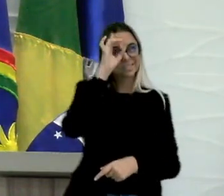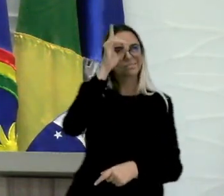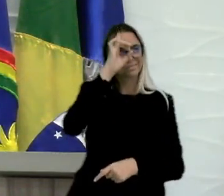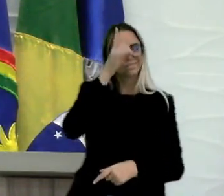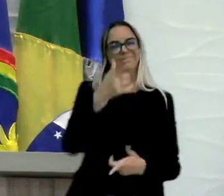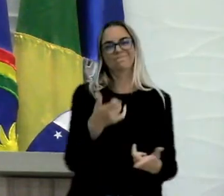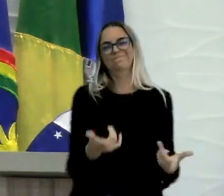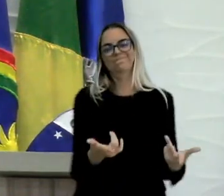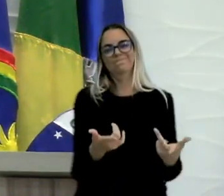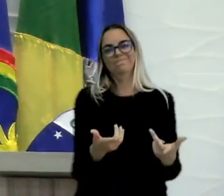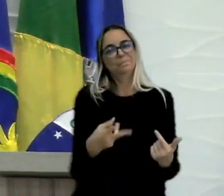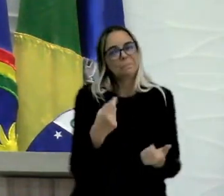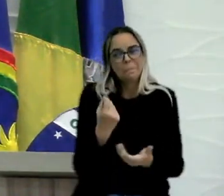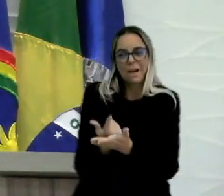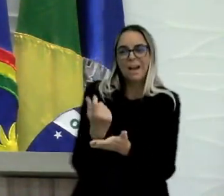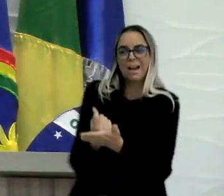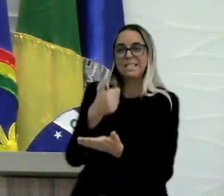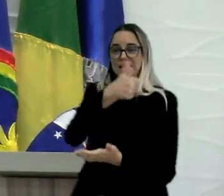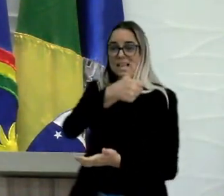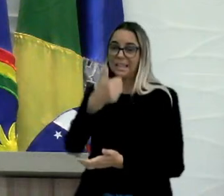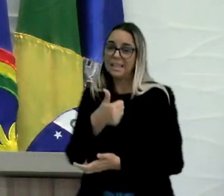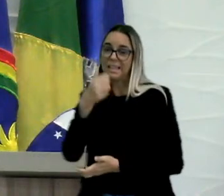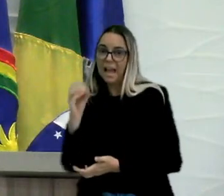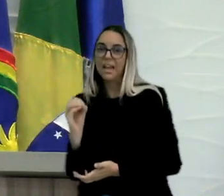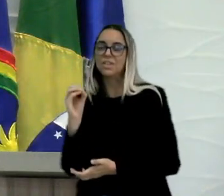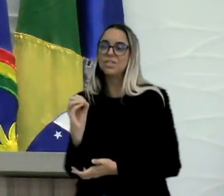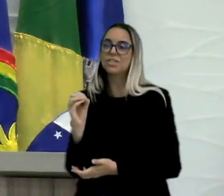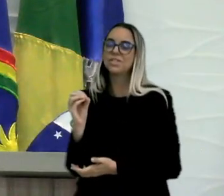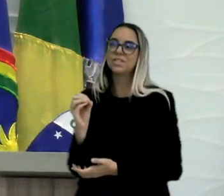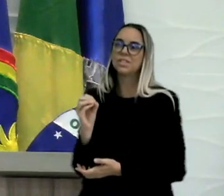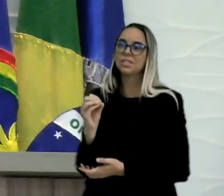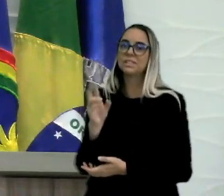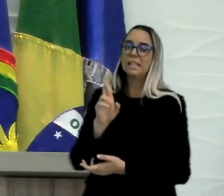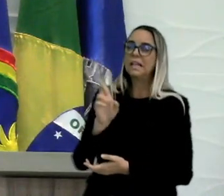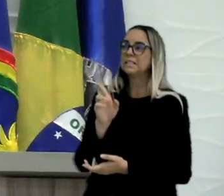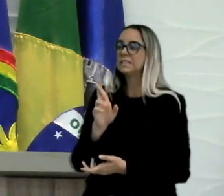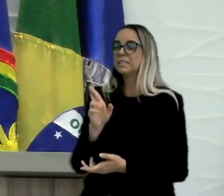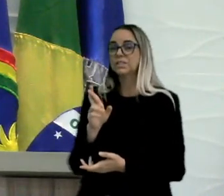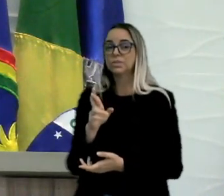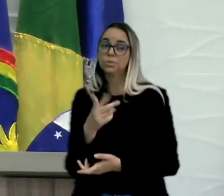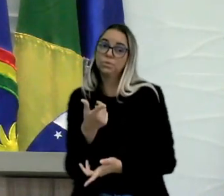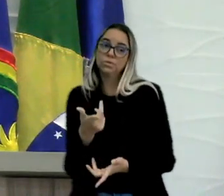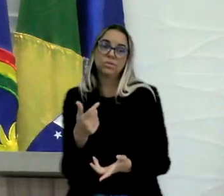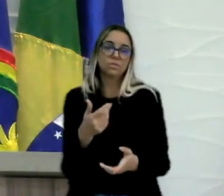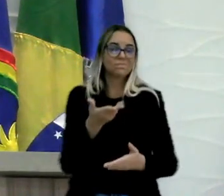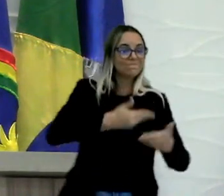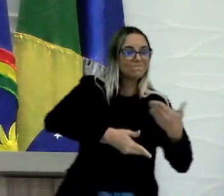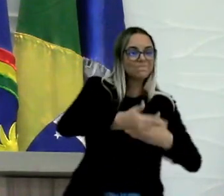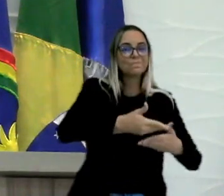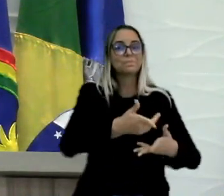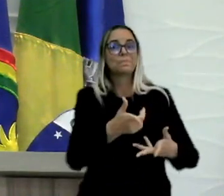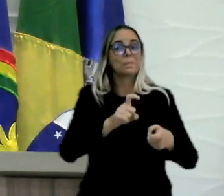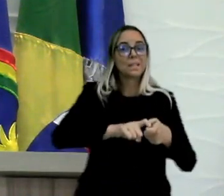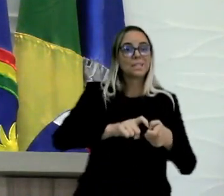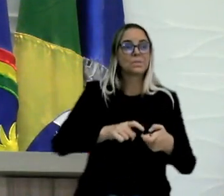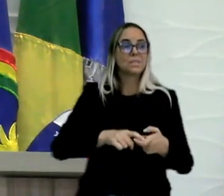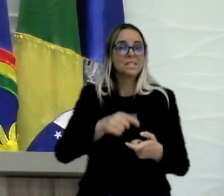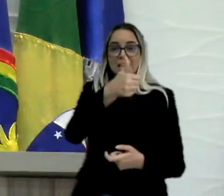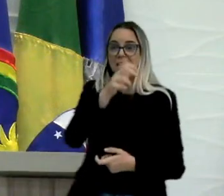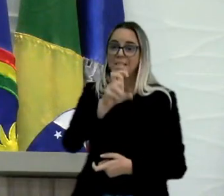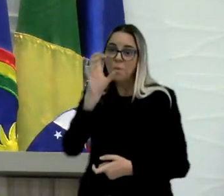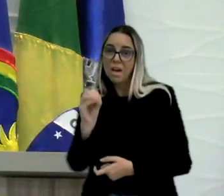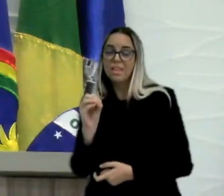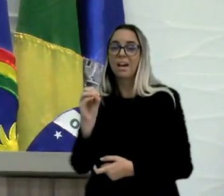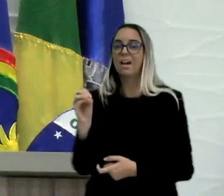tinha que pagar 110 era 110 não era BR época uma consulta no arrumadinho R